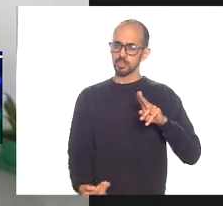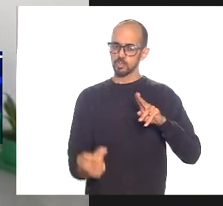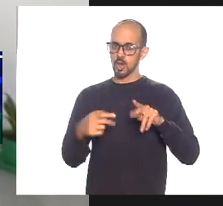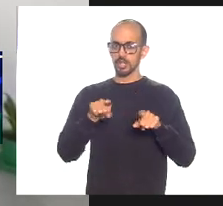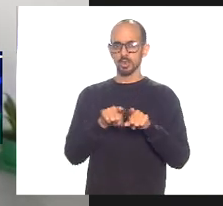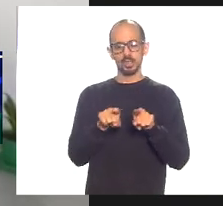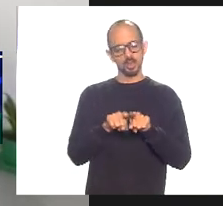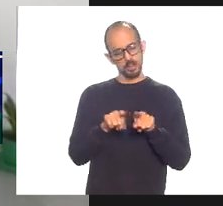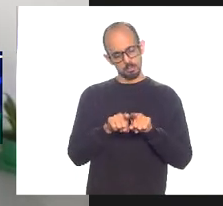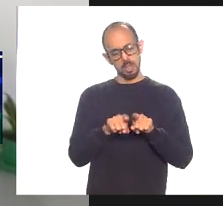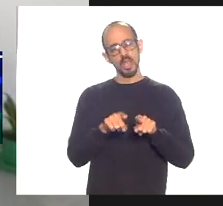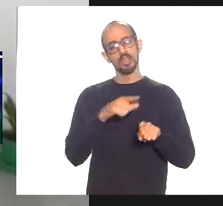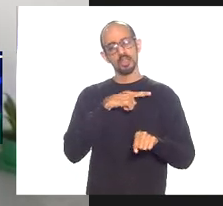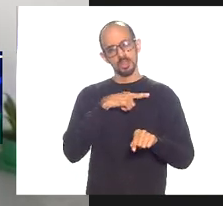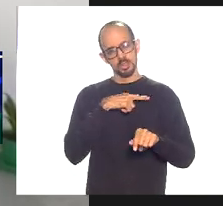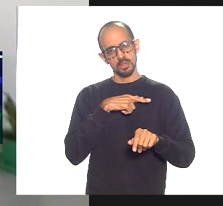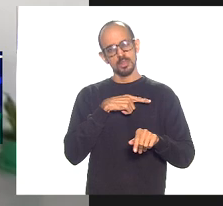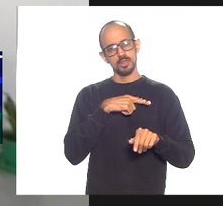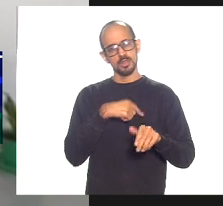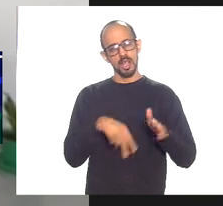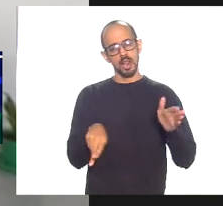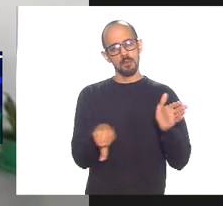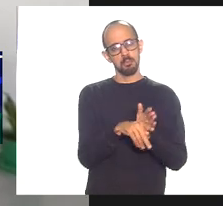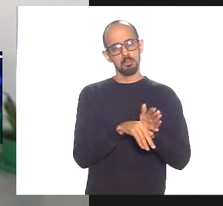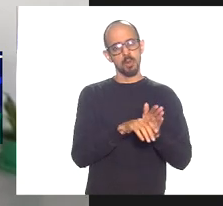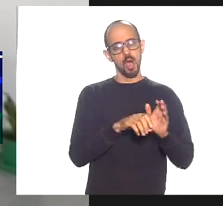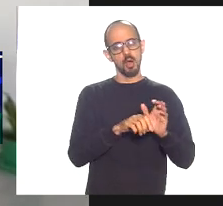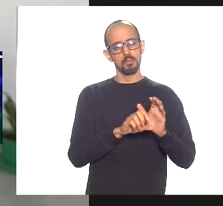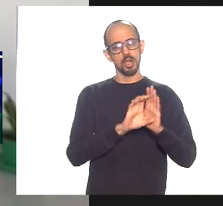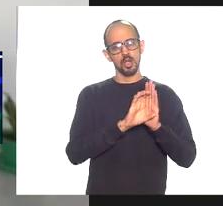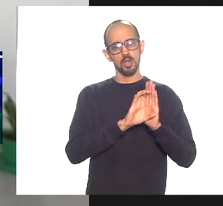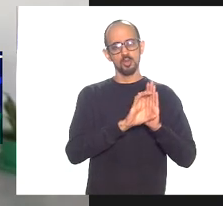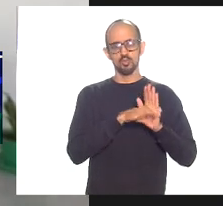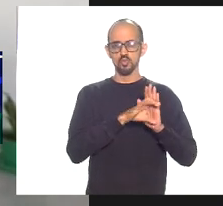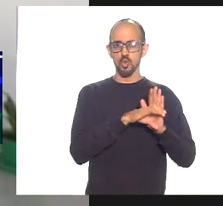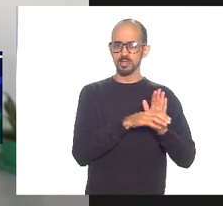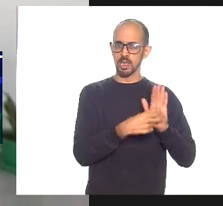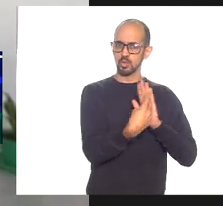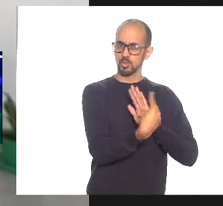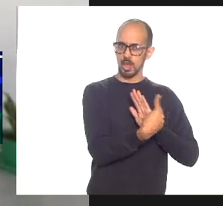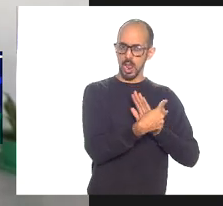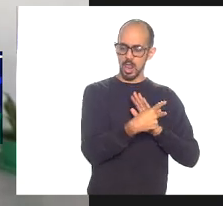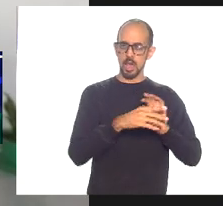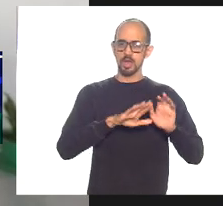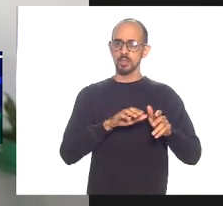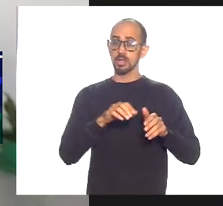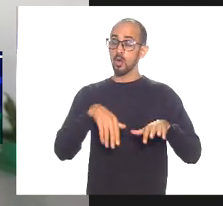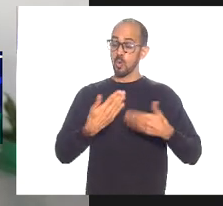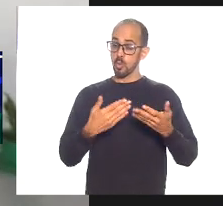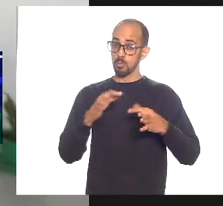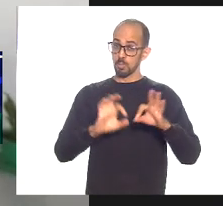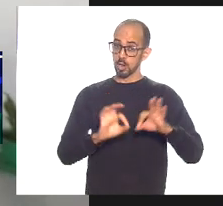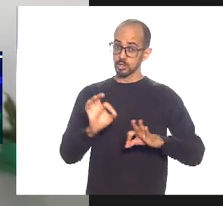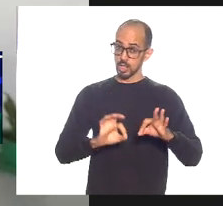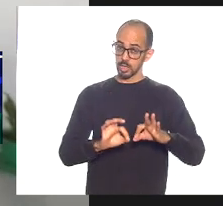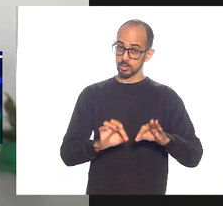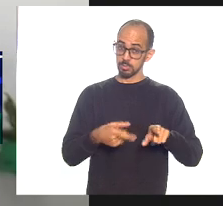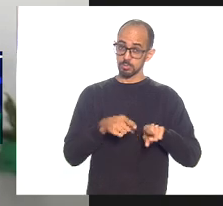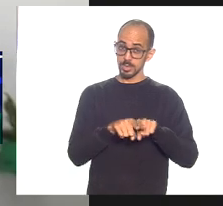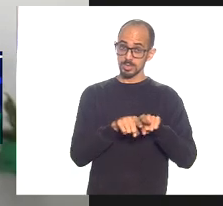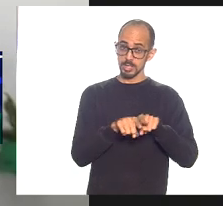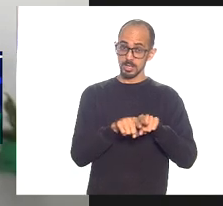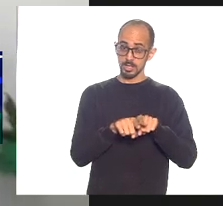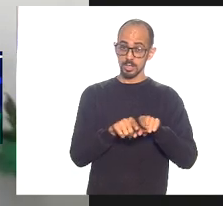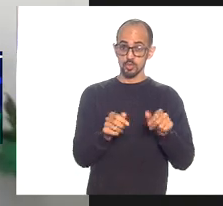se constitui em especial se o presidente o projeto de vossa excelência e parceria com